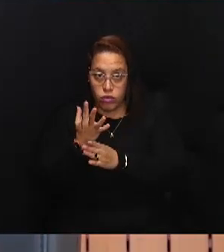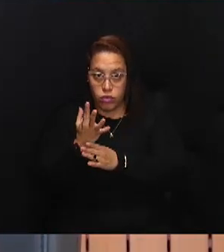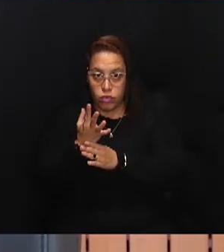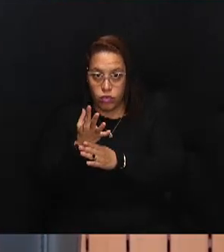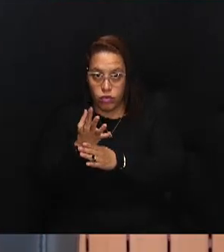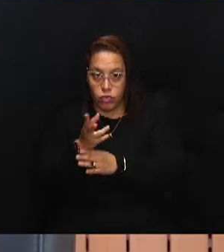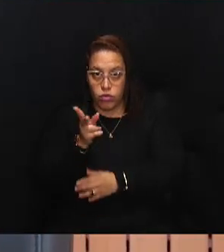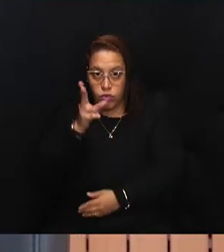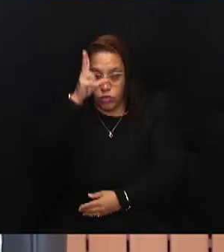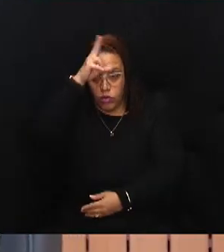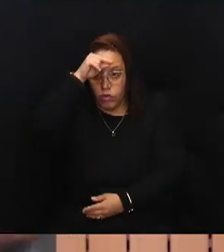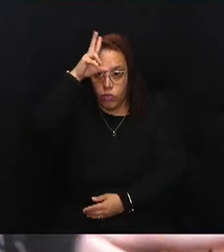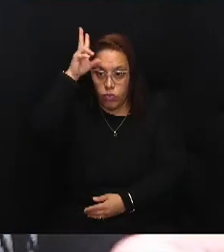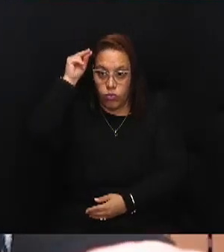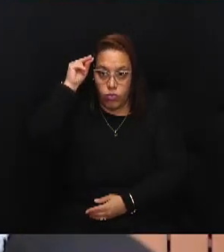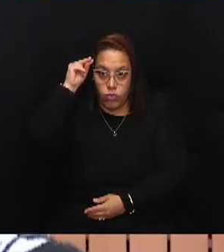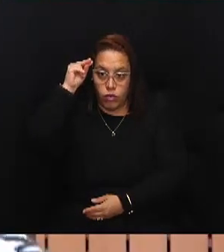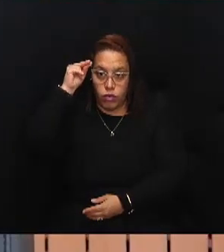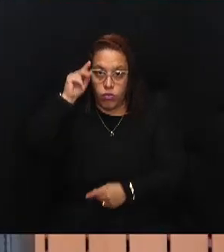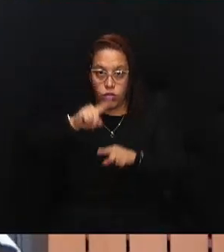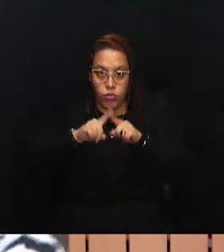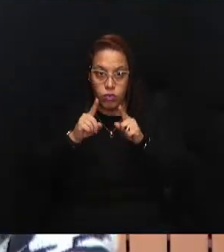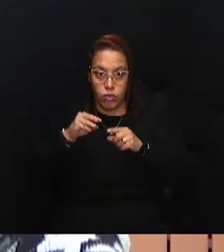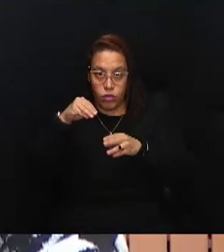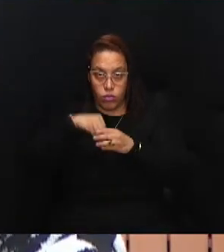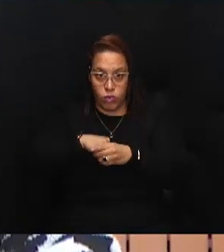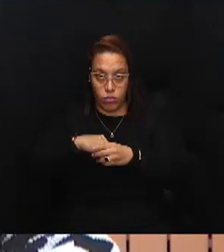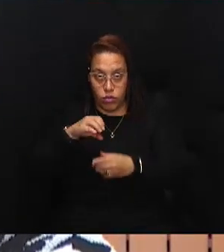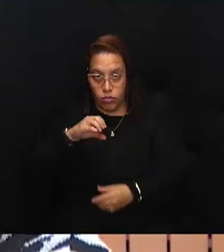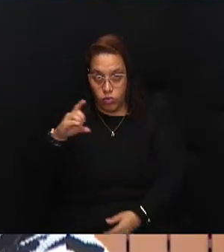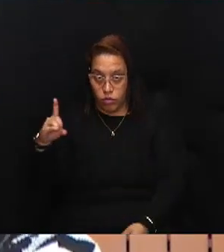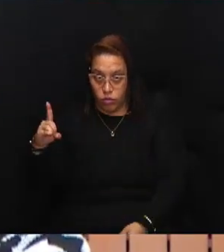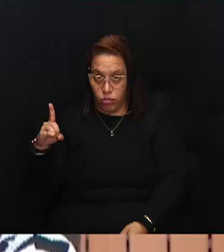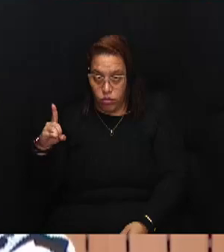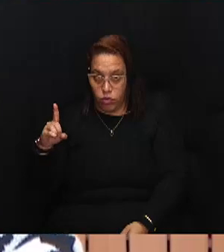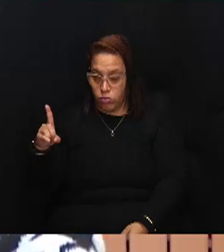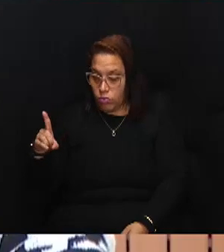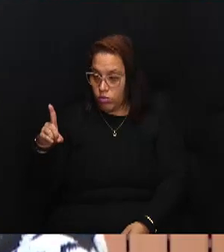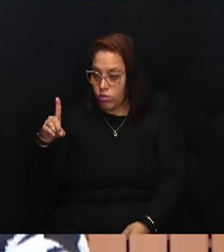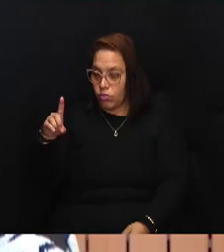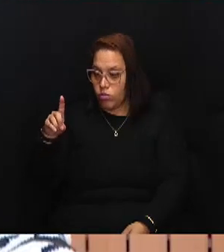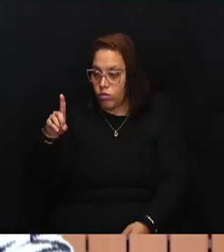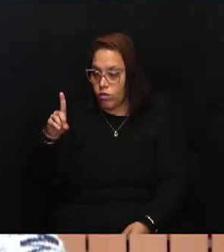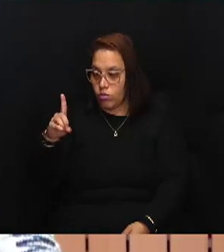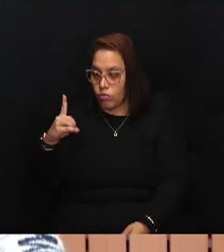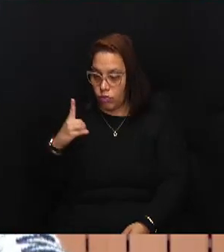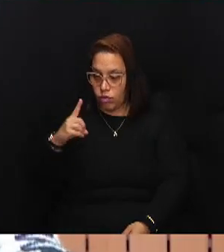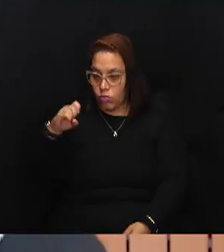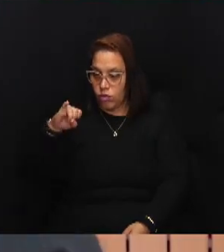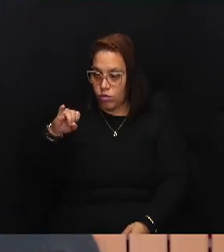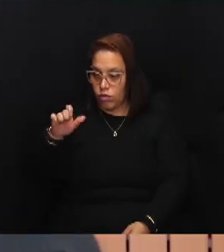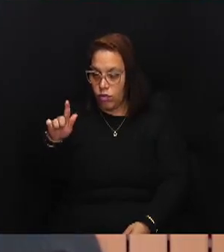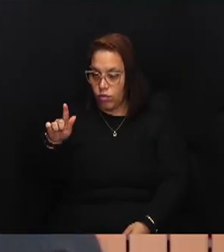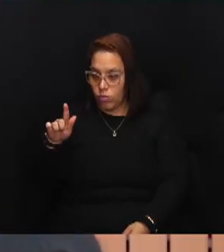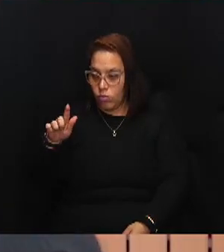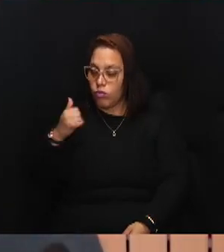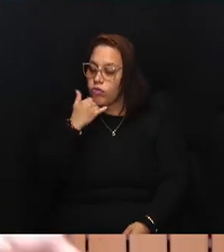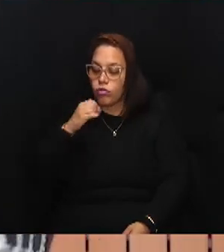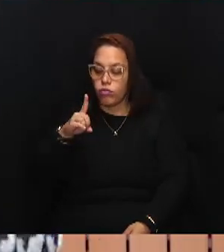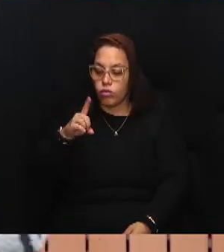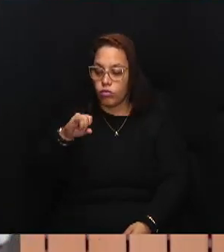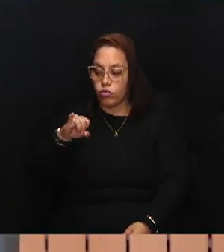pela prefeitura, pela municipalidade, mas que fica dentro da coordenadoria do Diego, né? É a